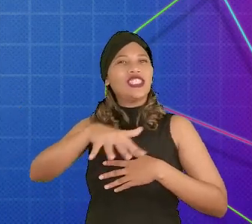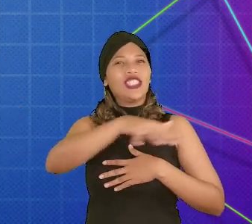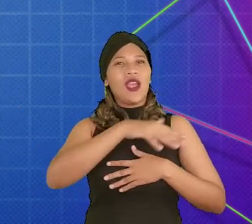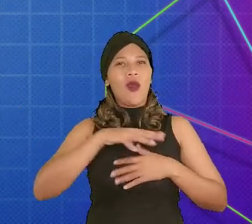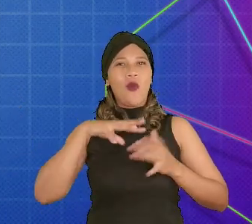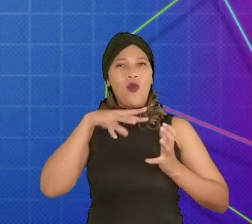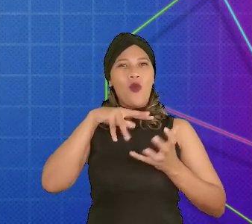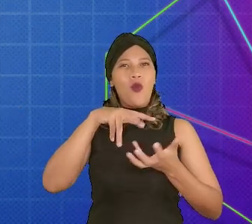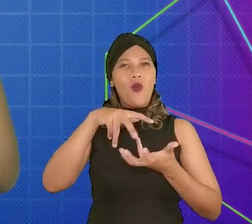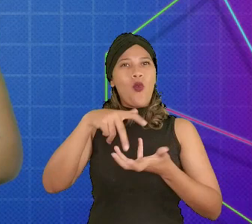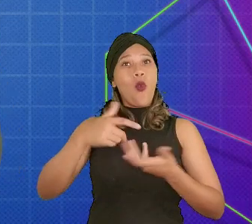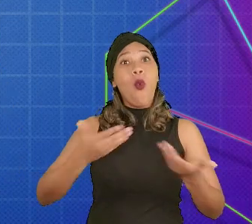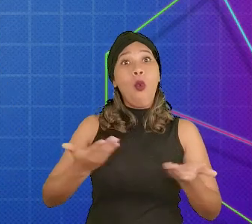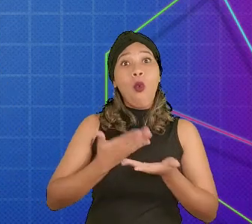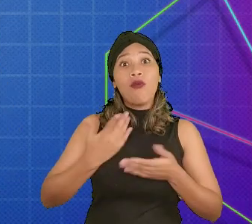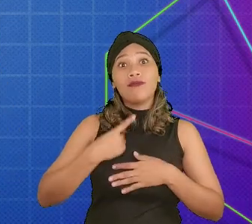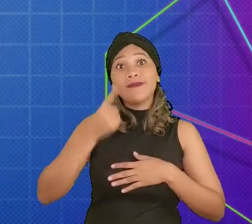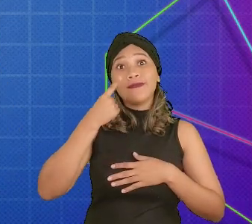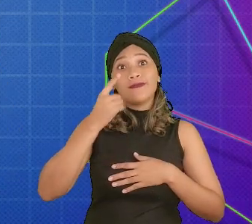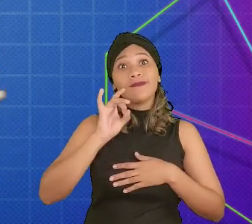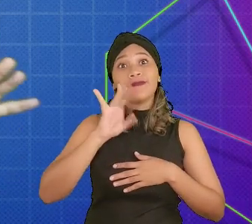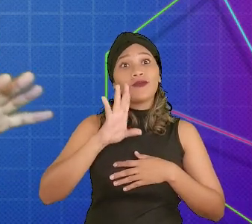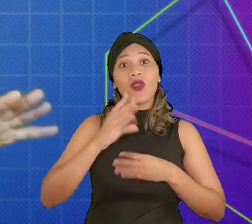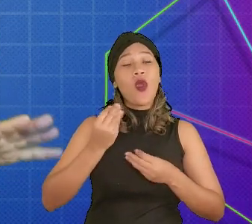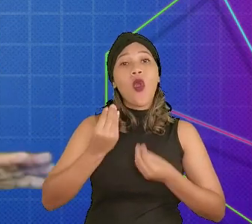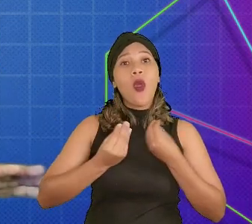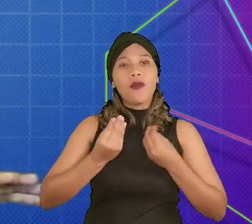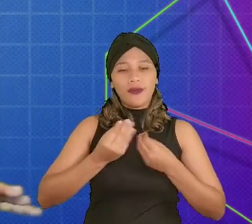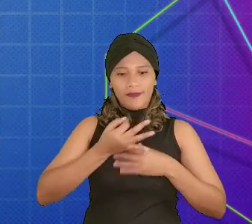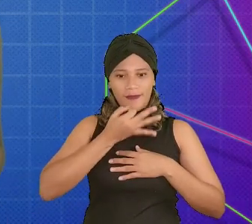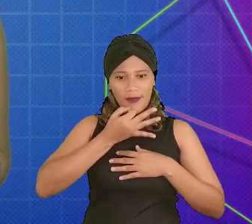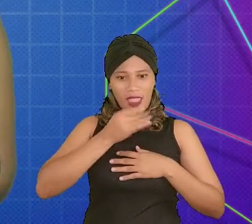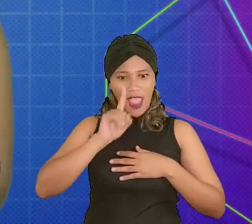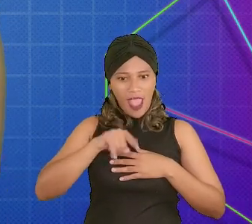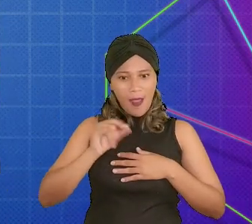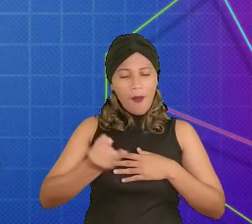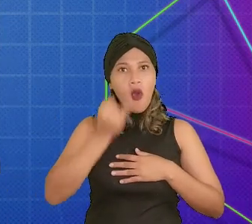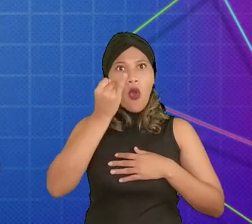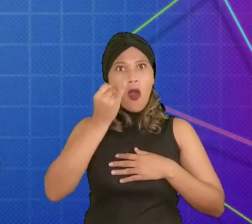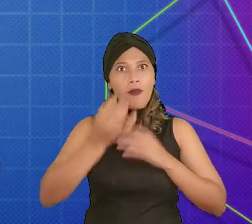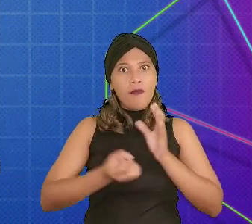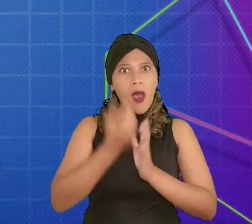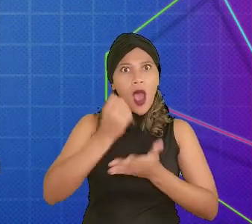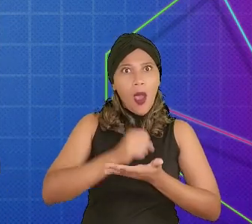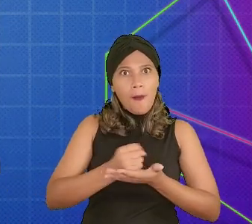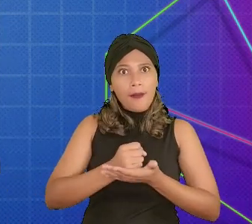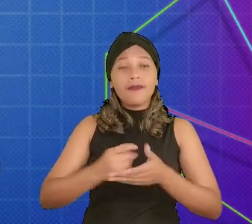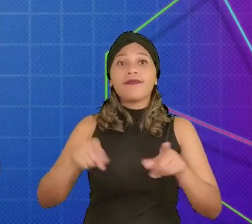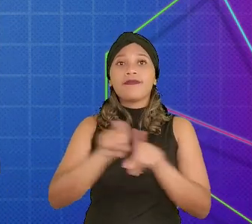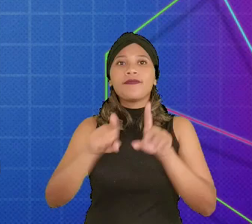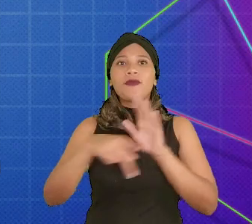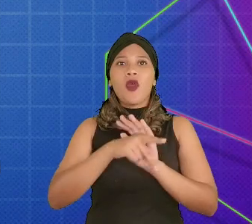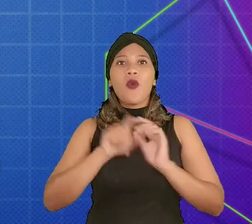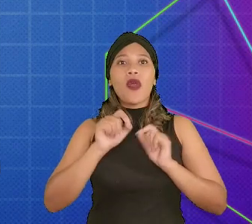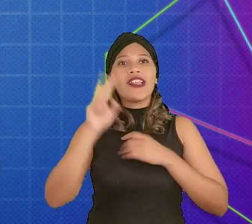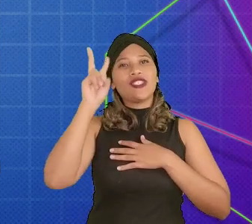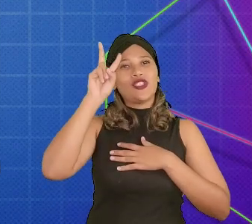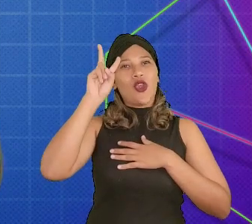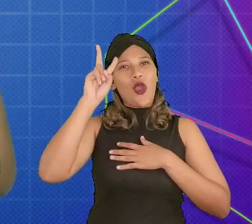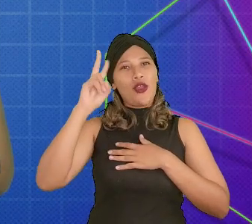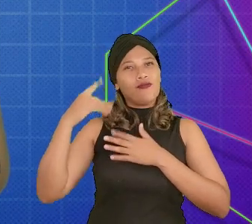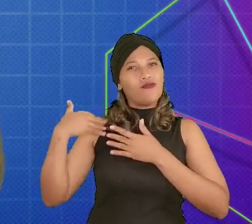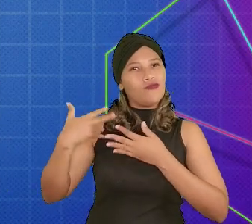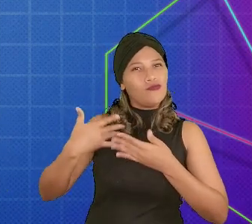todo. Hoje vamos ver não só como o som é importante para a criação de um jogo, como também para a construção